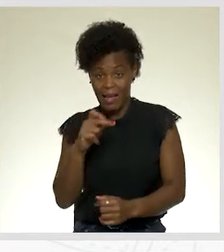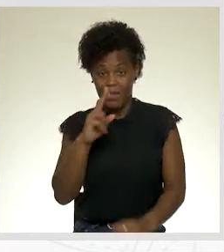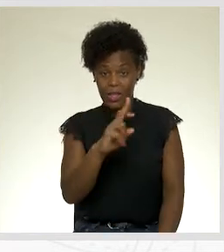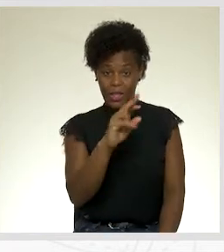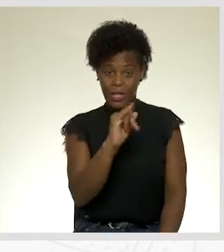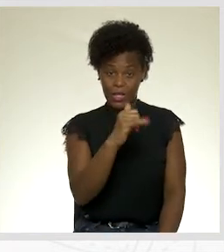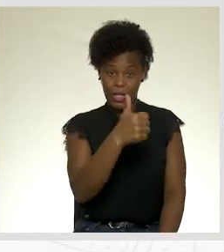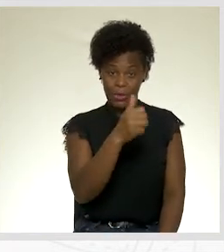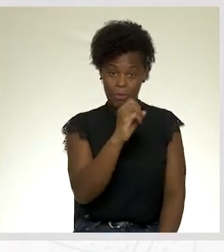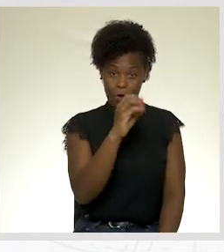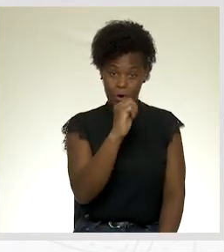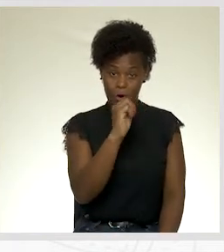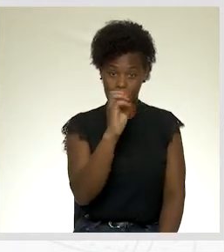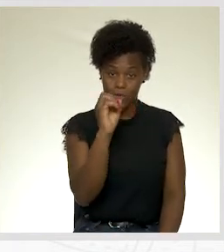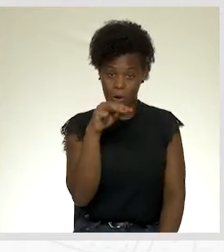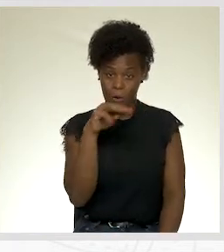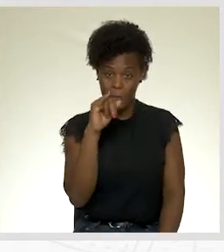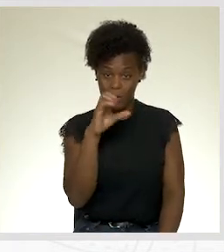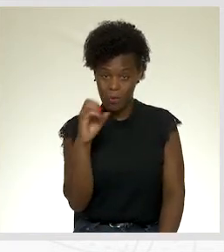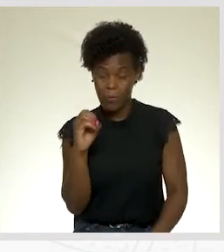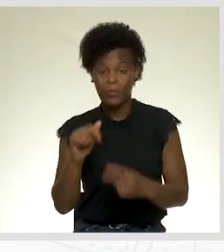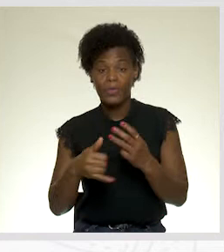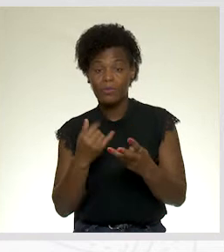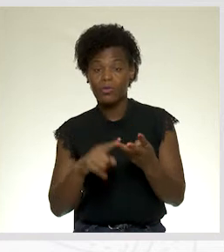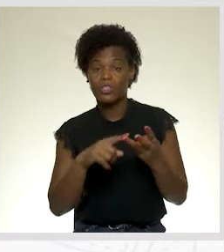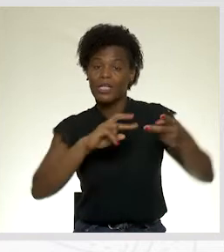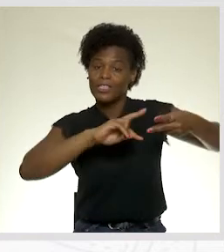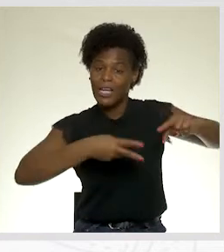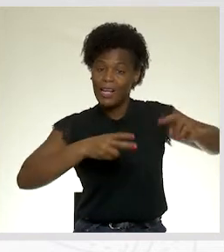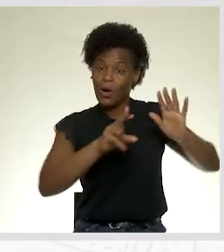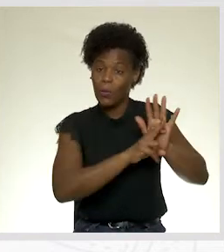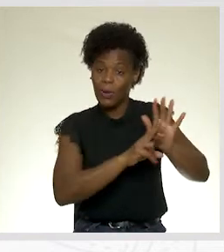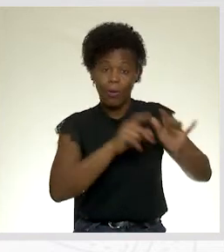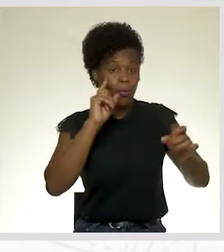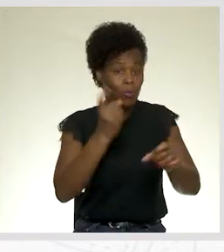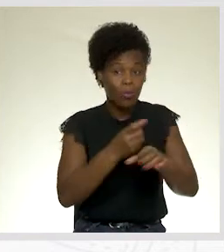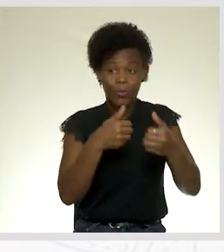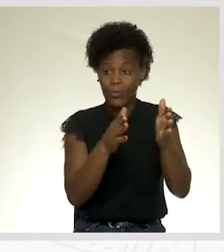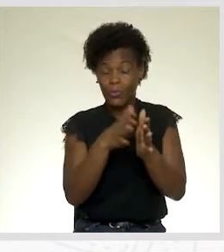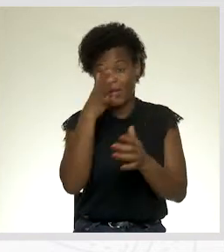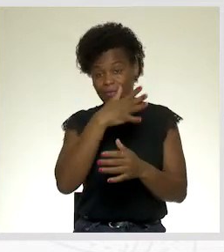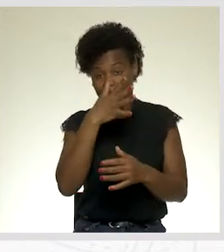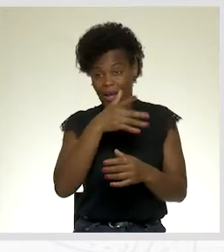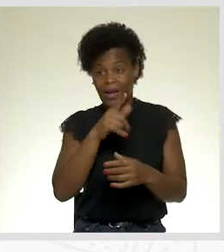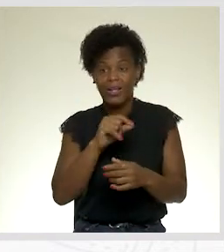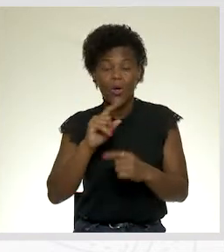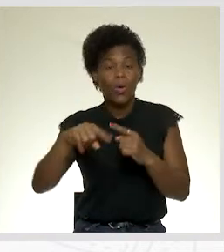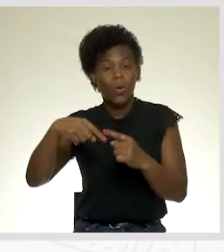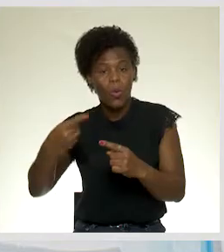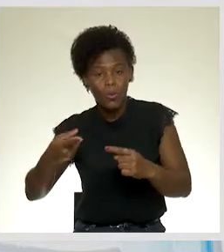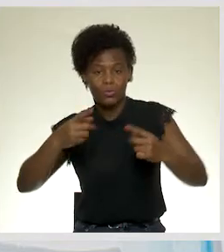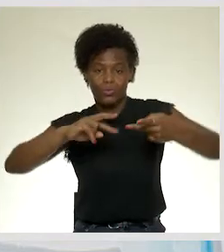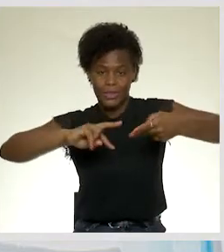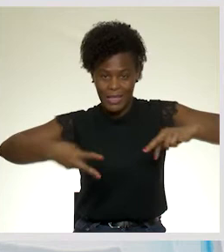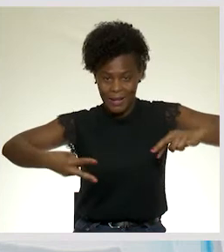ribossômico. E temos também genes reguladores, que são genes que controlam toda a atividade de outros genes.